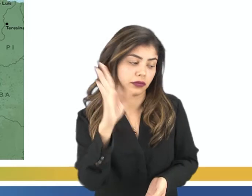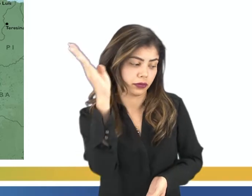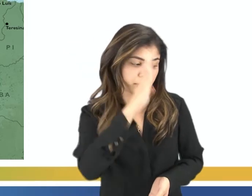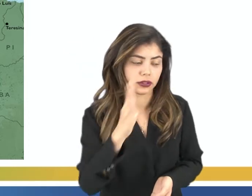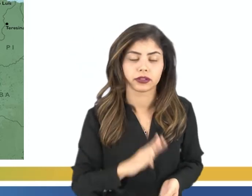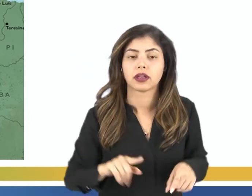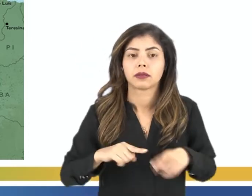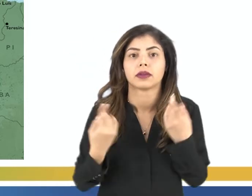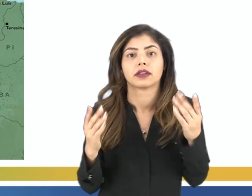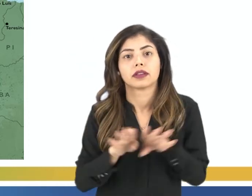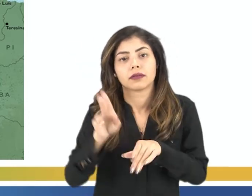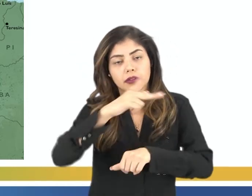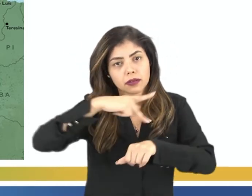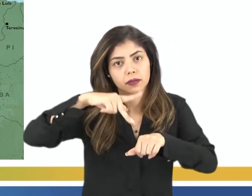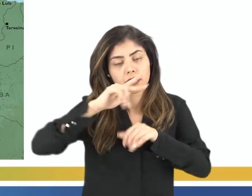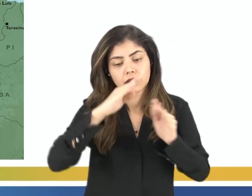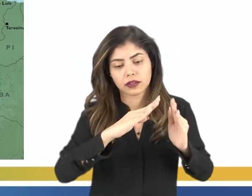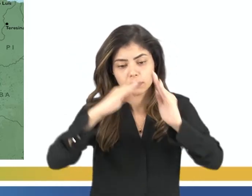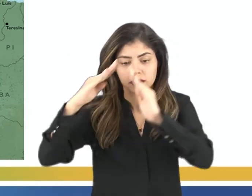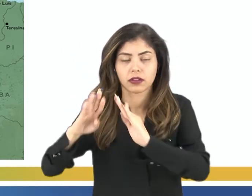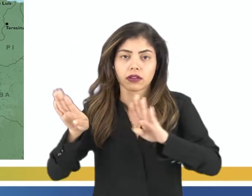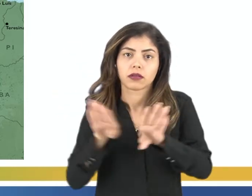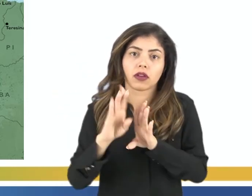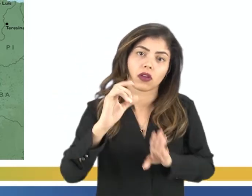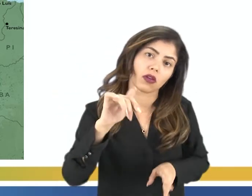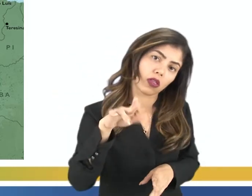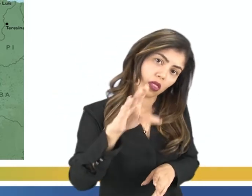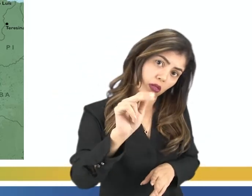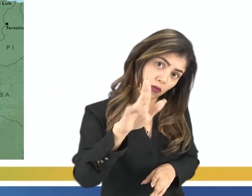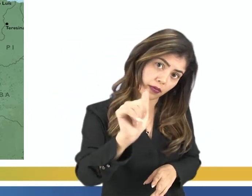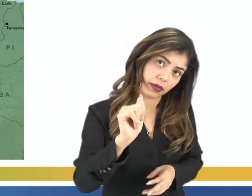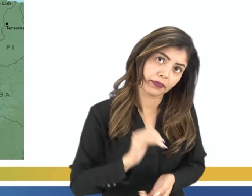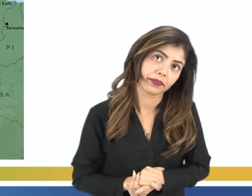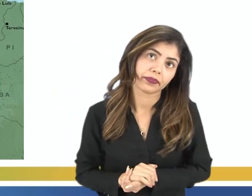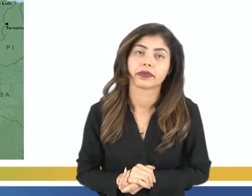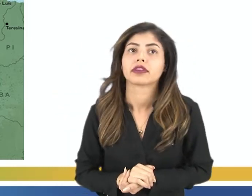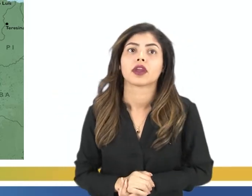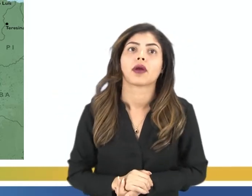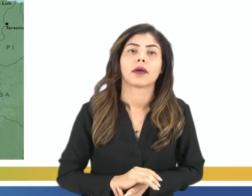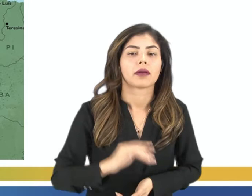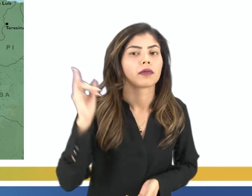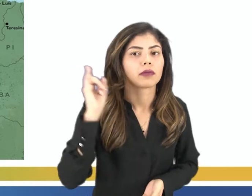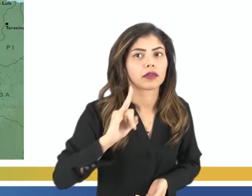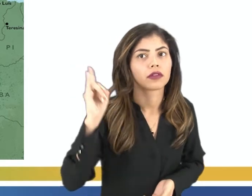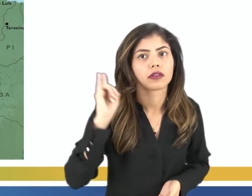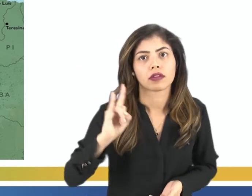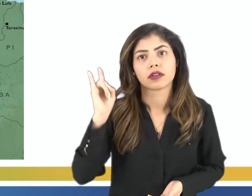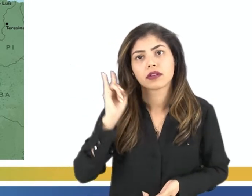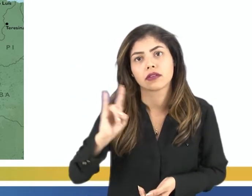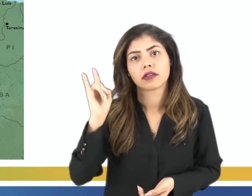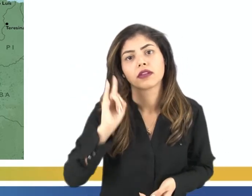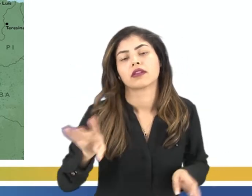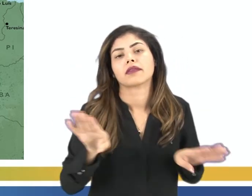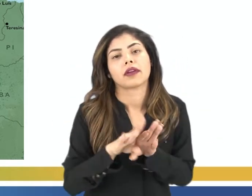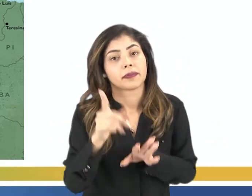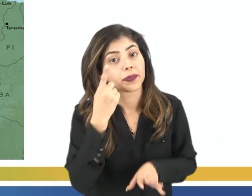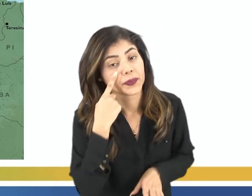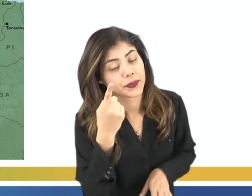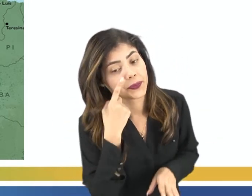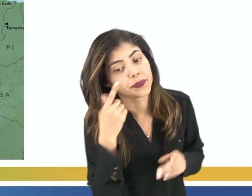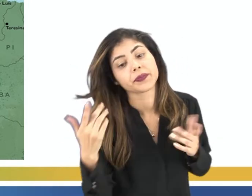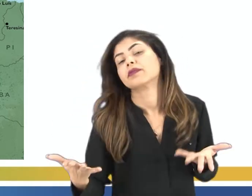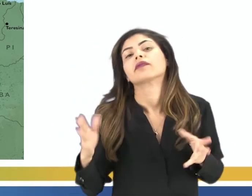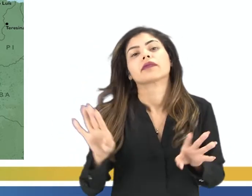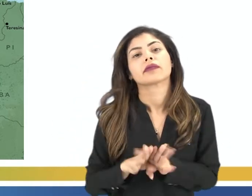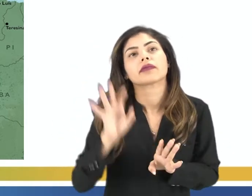mas também em alguns países vizinhos, como a Colômbia, né, o próprio Bolívia, né, podemos observar por esse mapa, né,